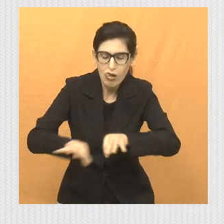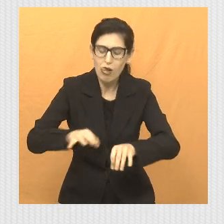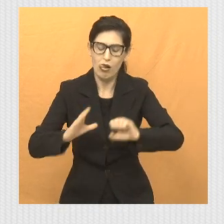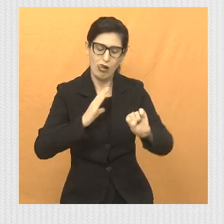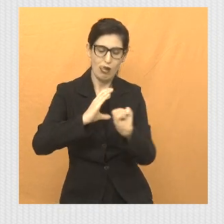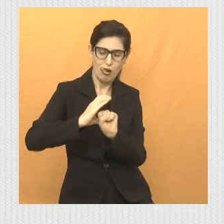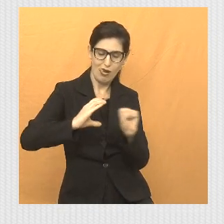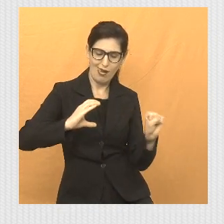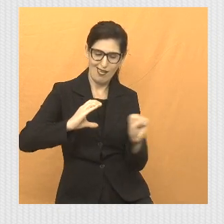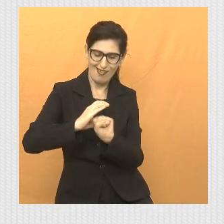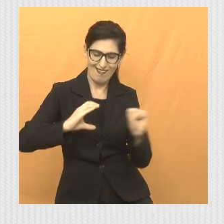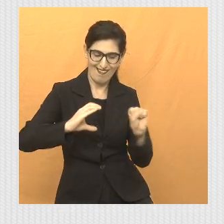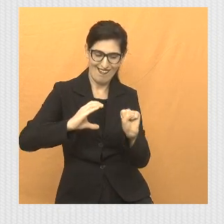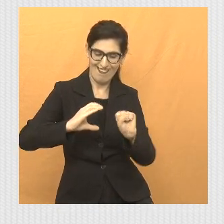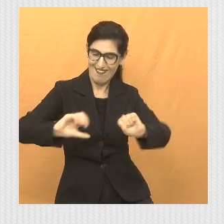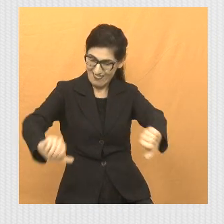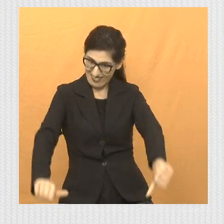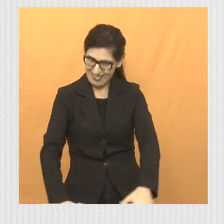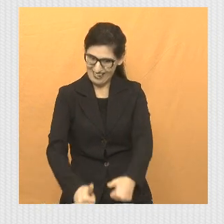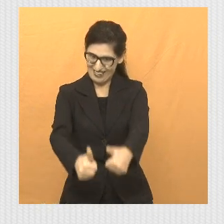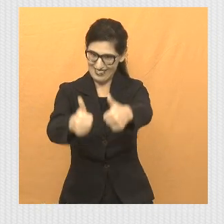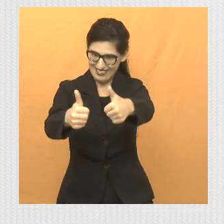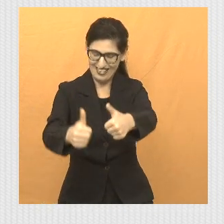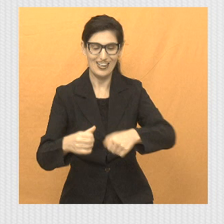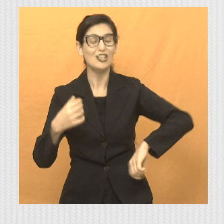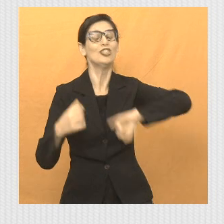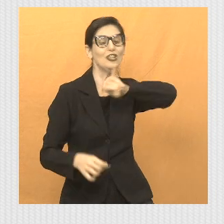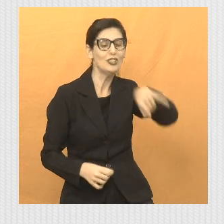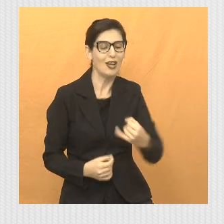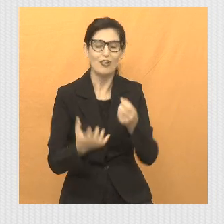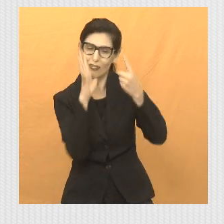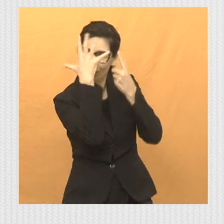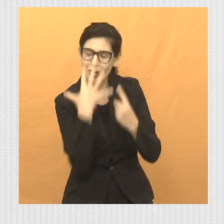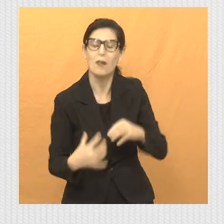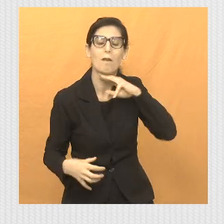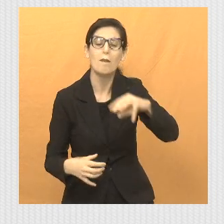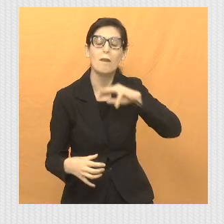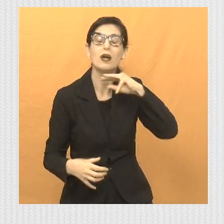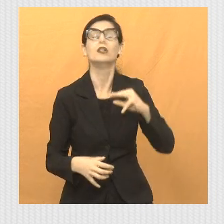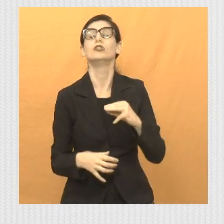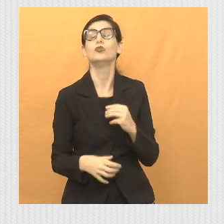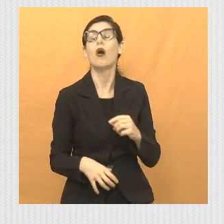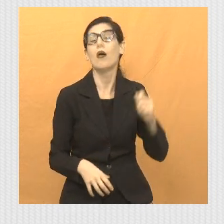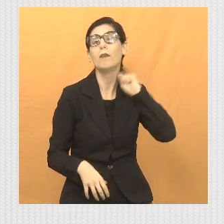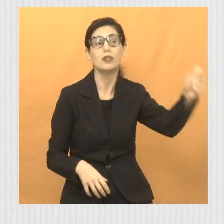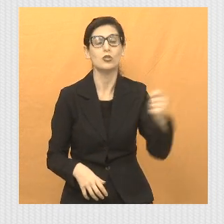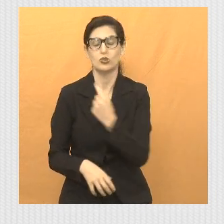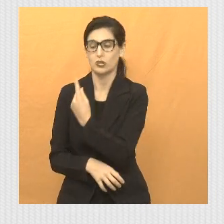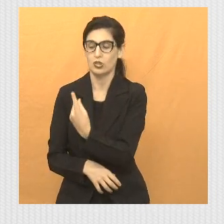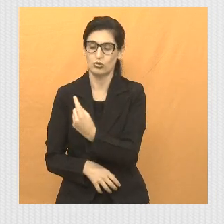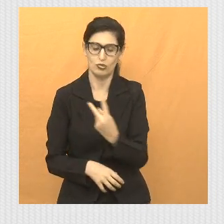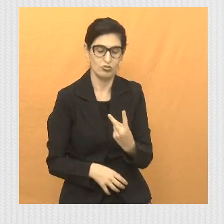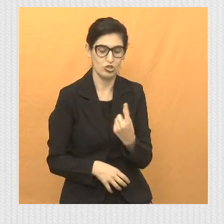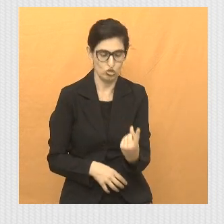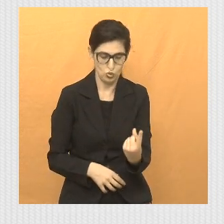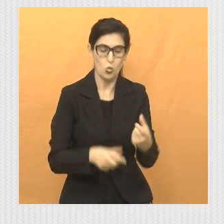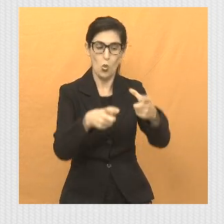Misericórdia, que fecha o primeiro quadrimestre de 2019 com 121 leitos.